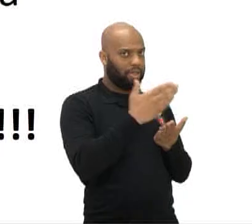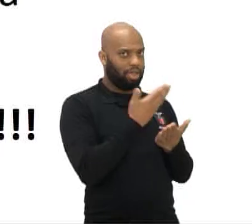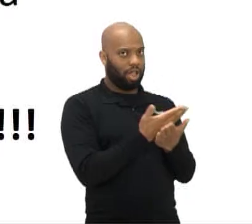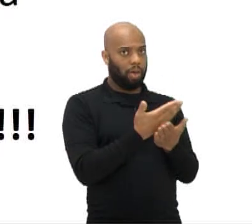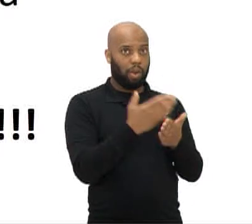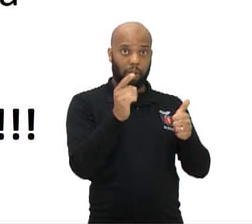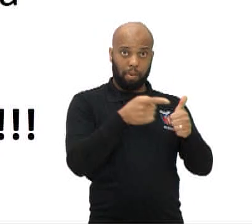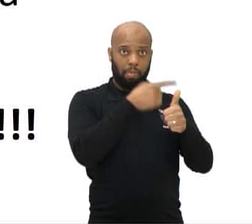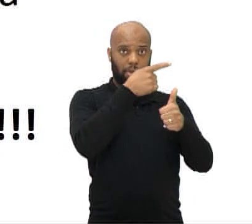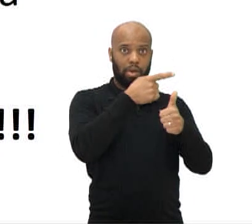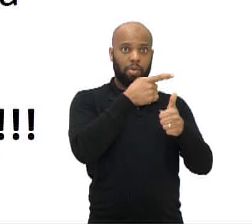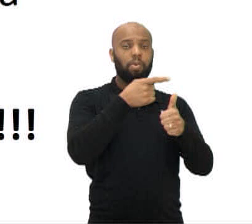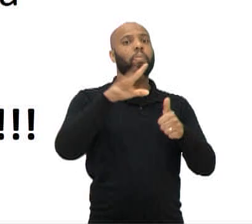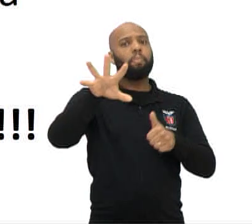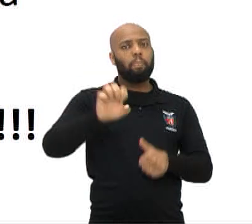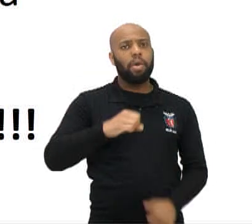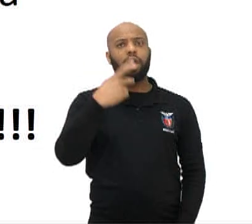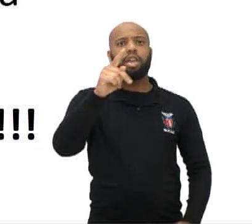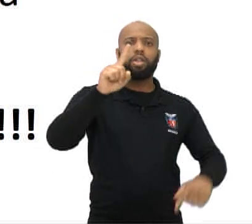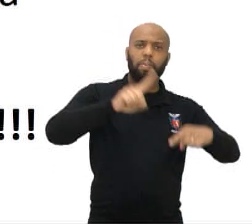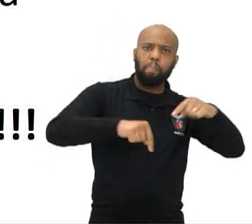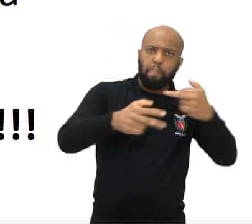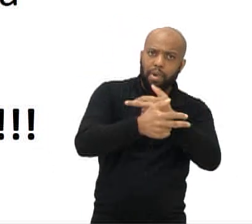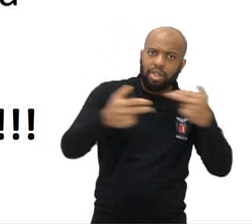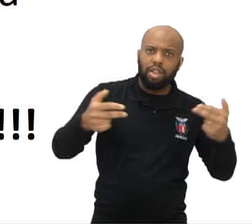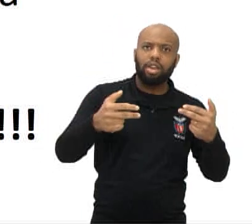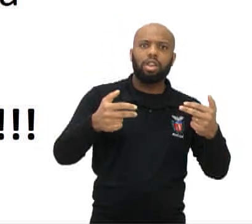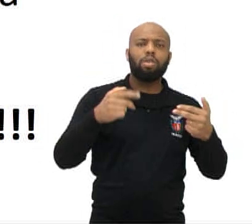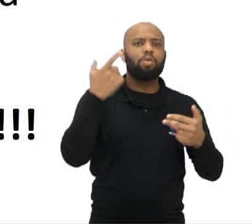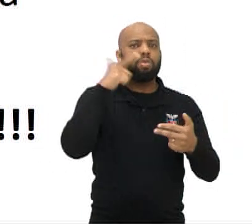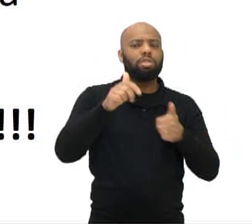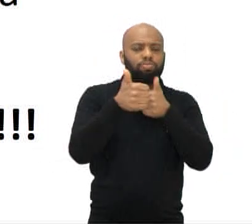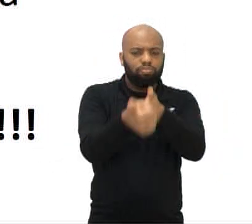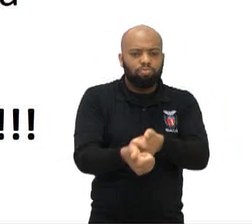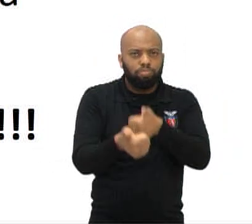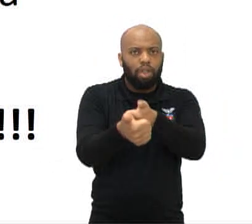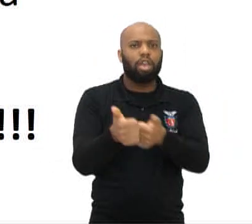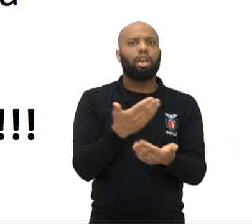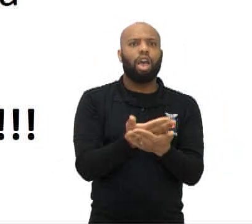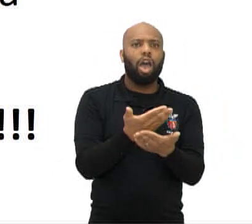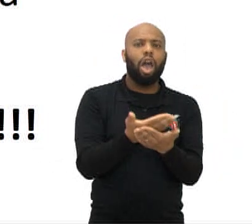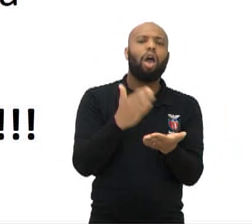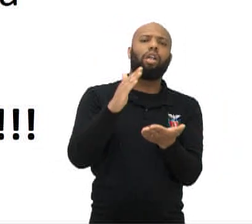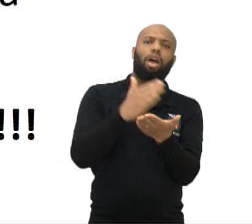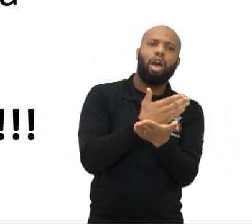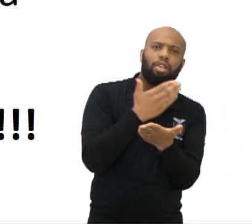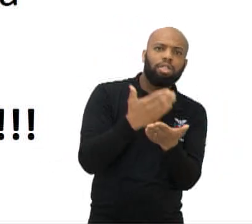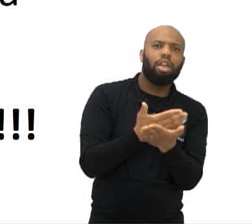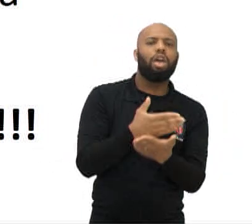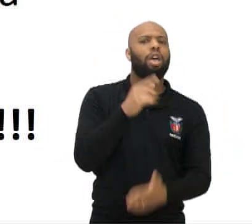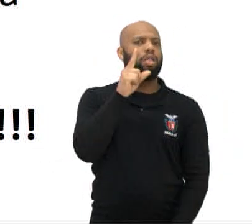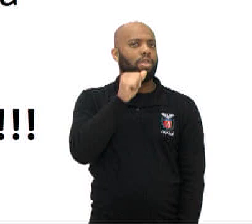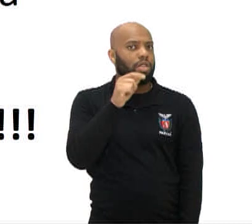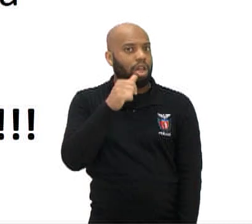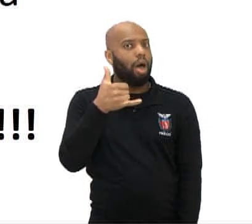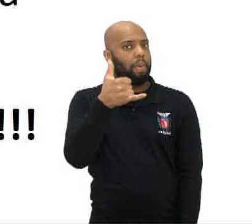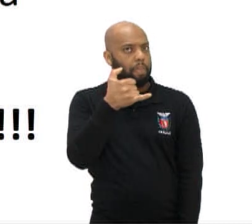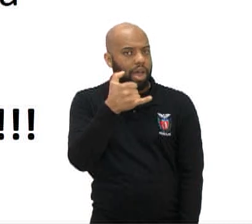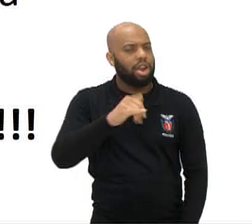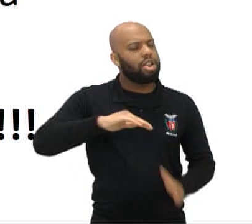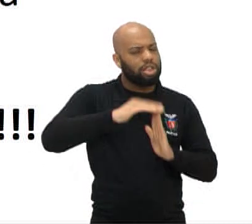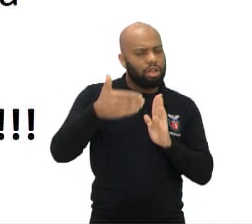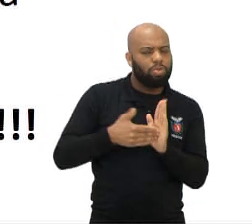coisa, tenha o material em mãos para que vocês possam acompanhar adequadamente a aula. Caderno, lápis, caneta, tudo isso para vocês irem